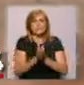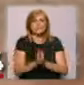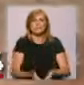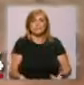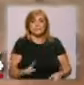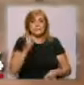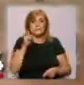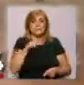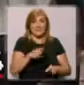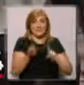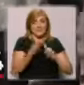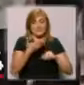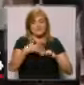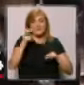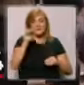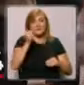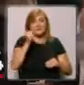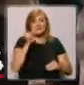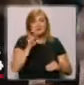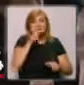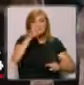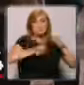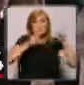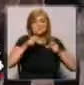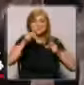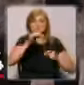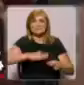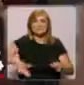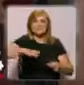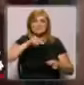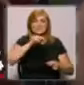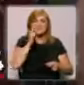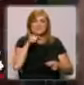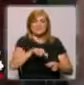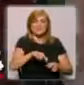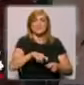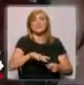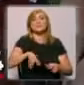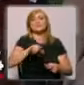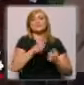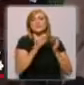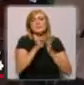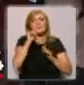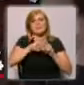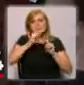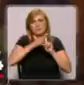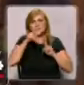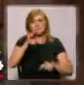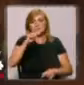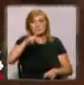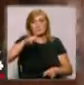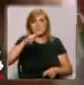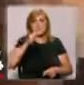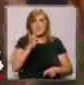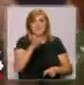No primeiro dia de feira, mais de 25 mil pessoas passaram pelo campo de Viriato, em Viseu. É assim todos os anos na Feira de São Mateus. A